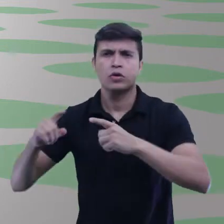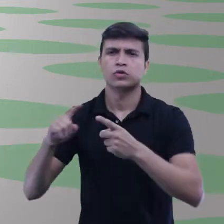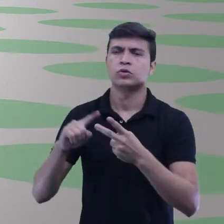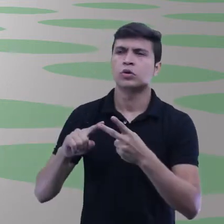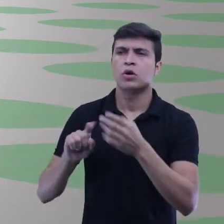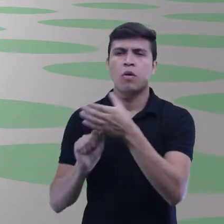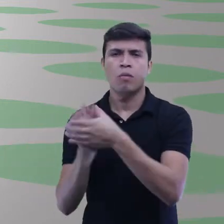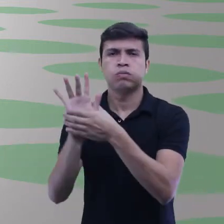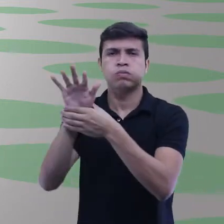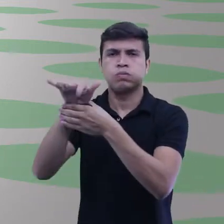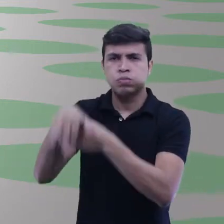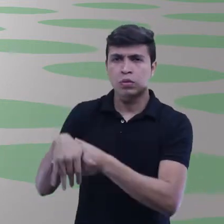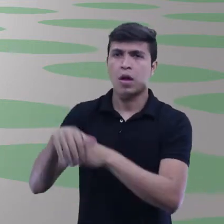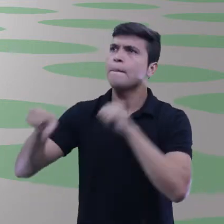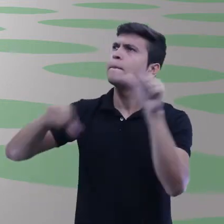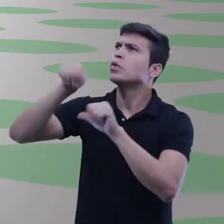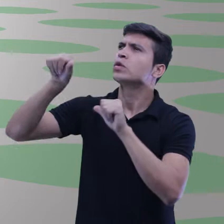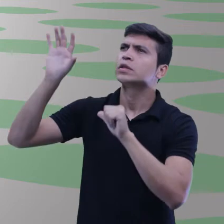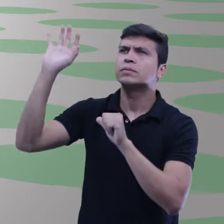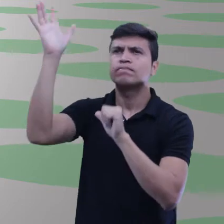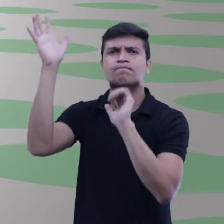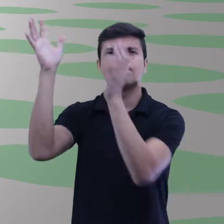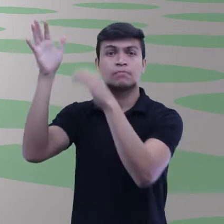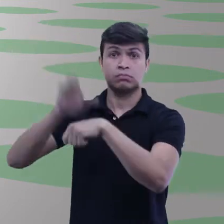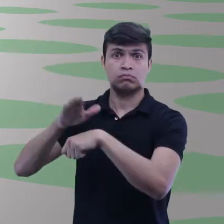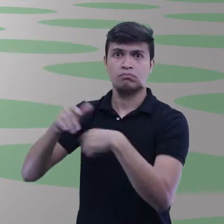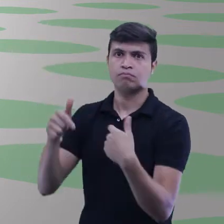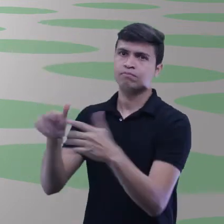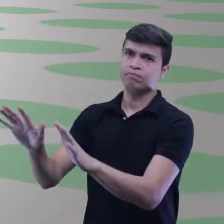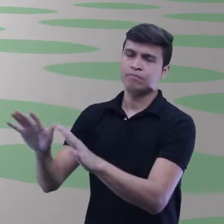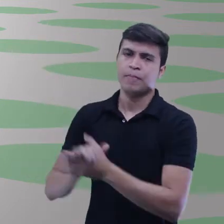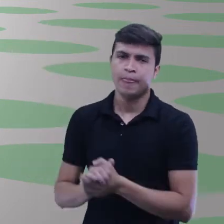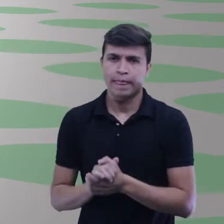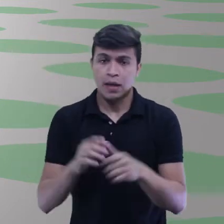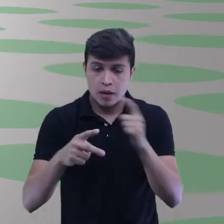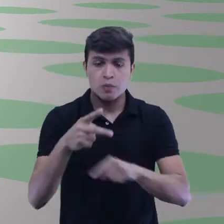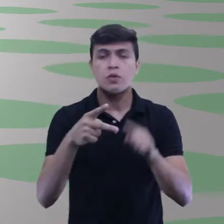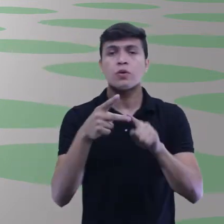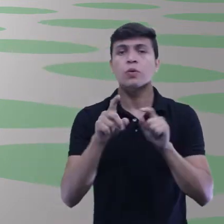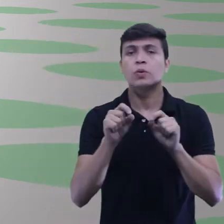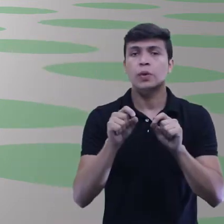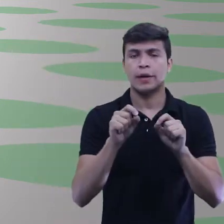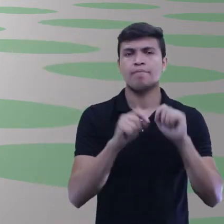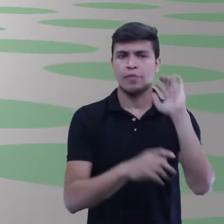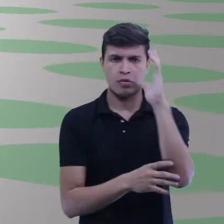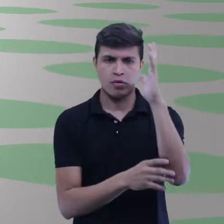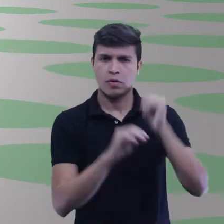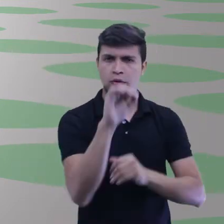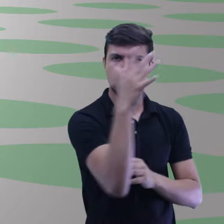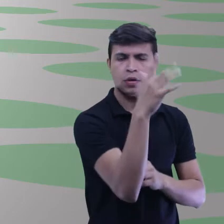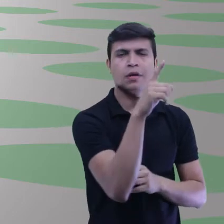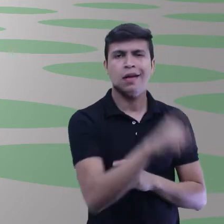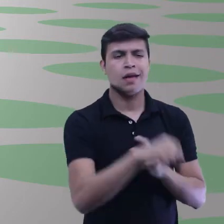terremotos, vulcanismo, fatores climáticos que atuam por si próprios. E o segundo conceito de natureza é expresso pelos fatores sociais,